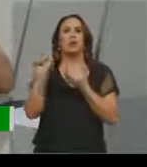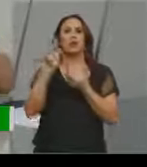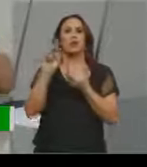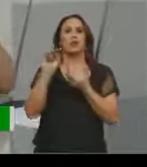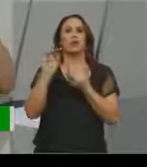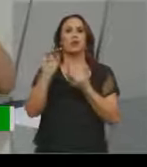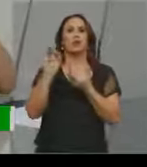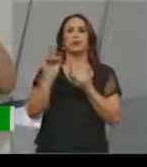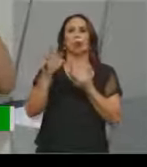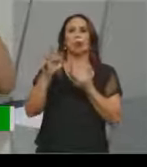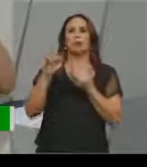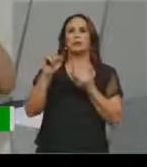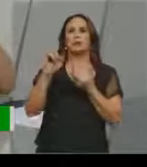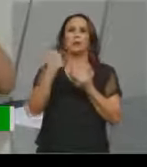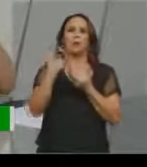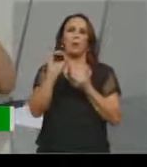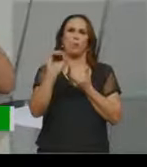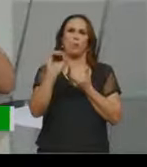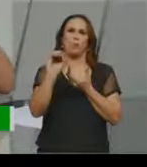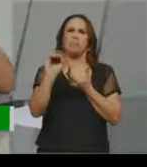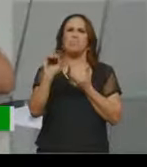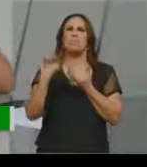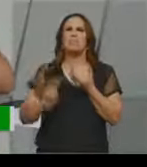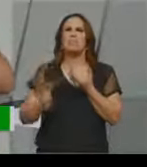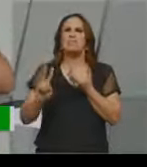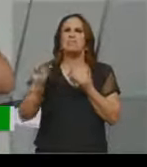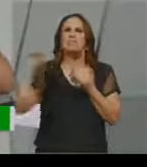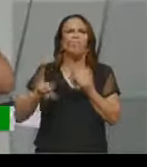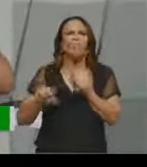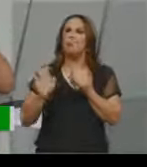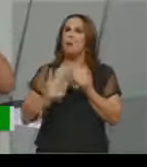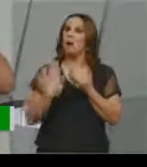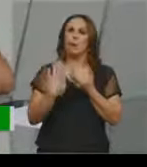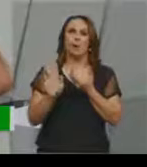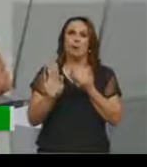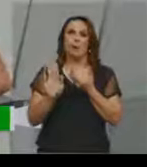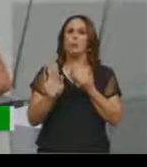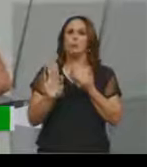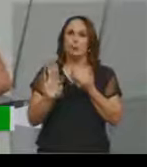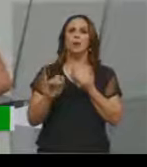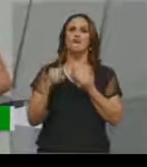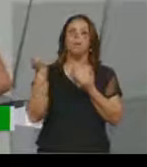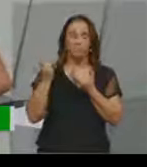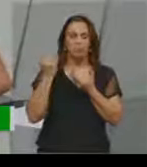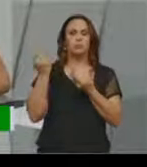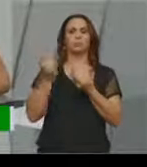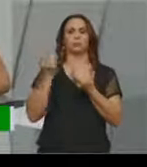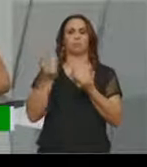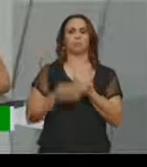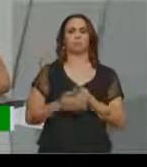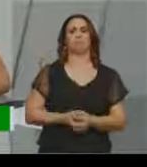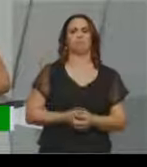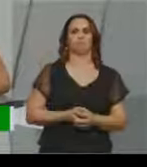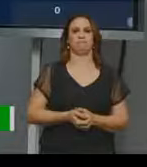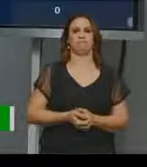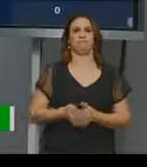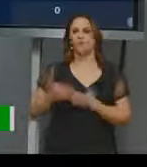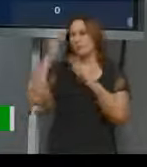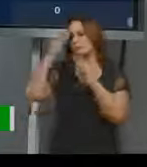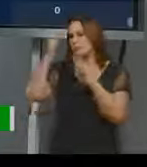que mantermos, né, essa vida, essa qualidade de vida que temos hoje, é extremamente importante. Muito obrigada, professores,